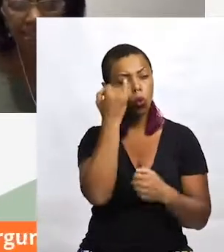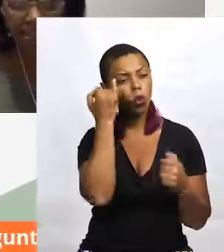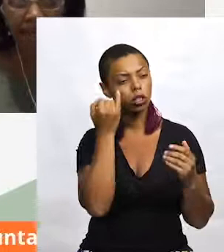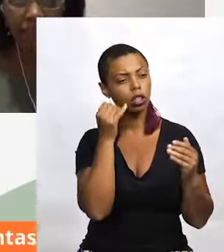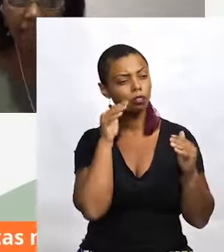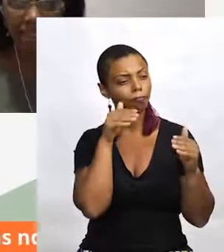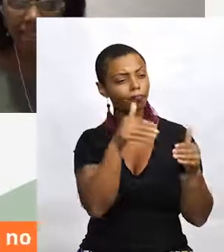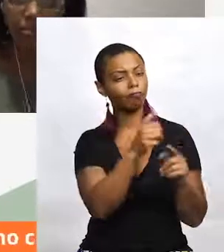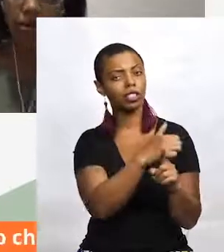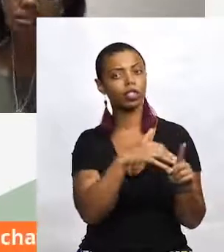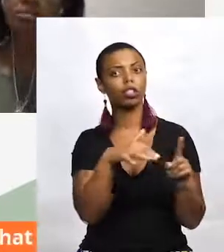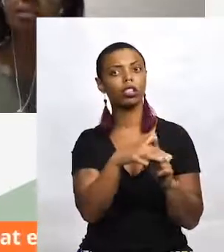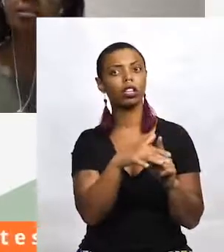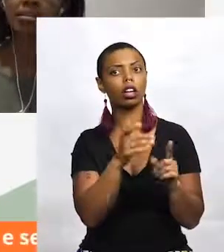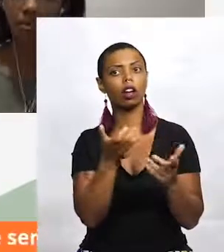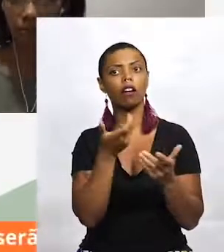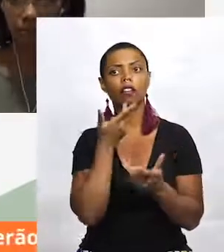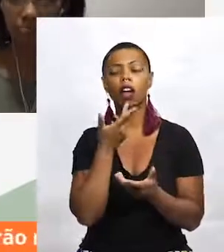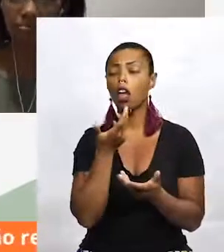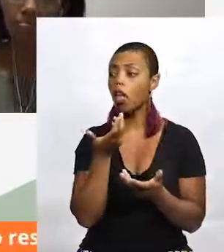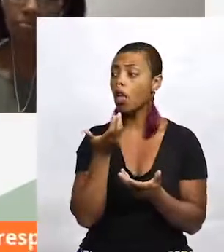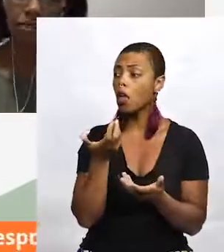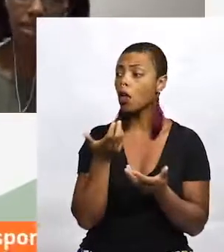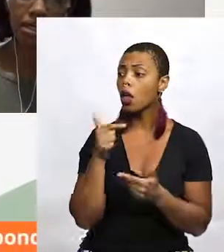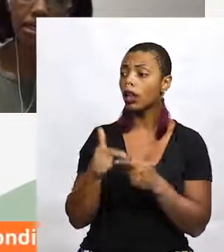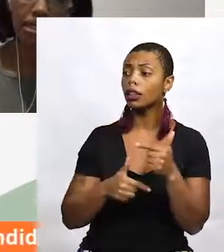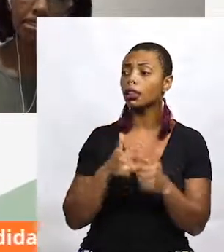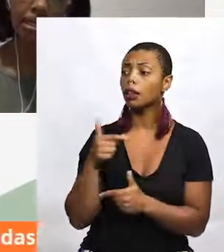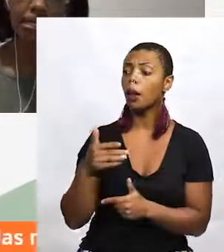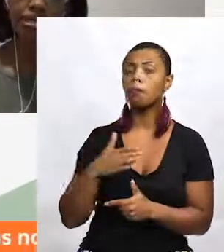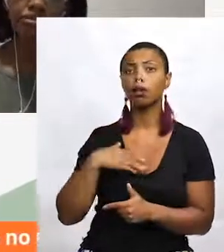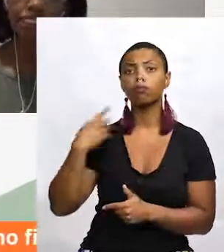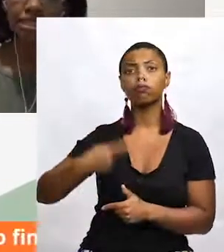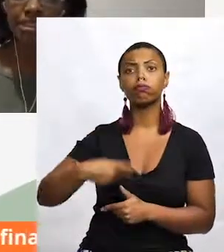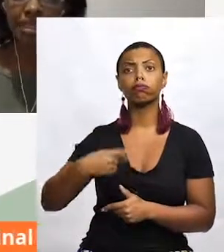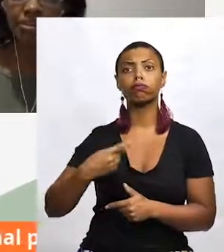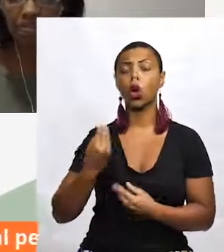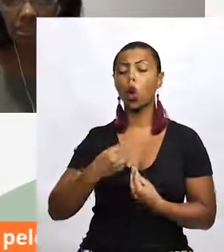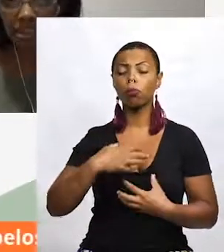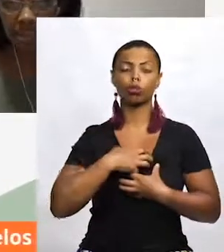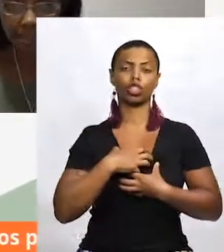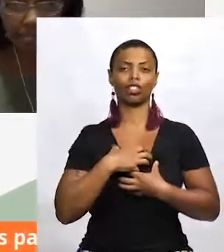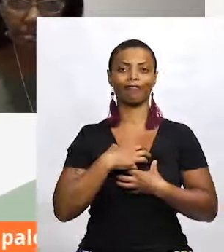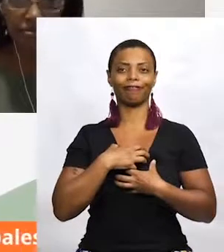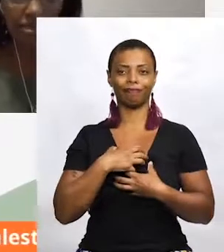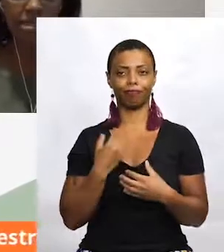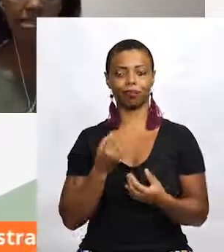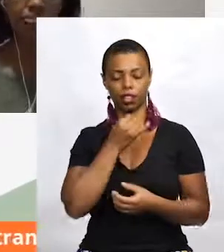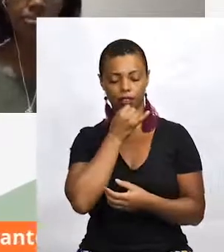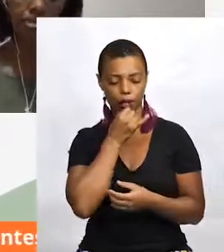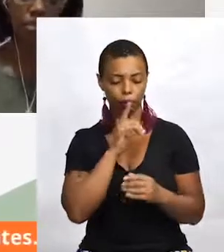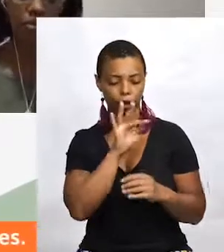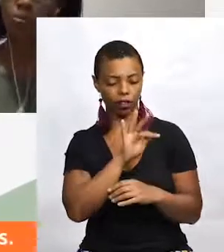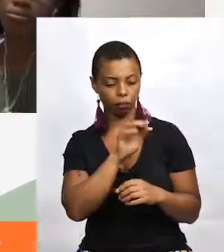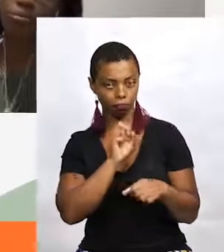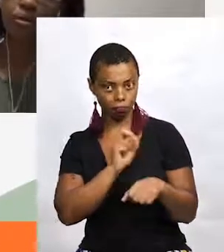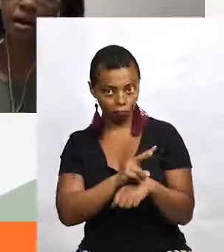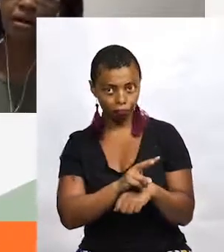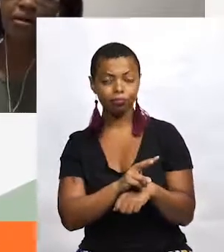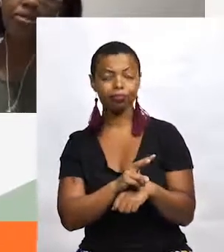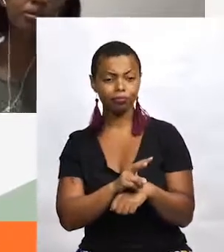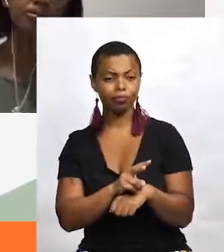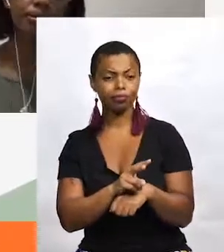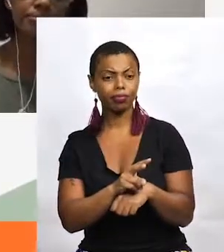é trabalhar com aquilo que eles são, né? Na universidade, quando você entra na universidade, você tem um